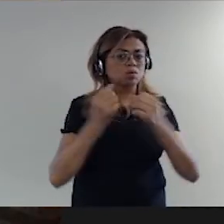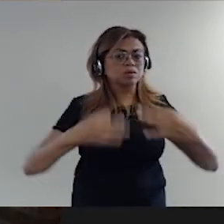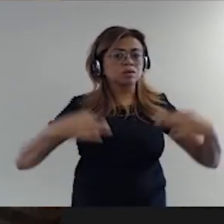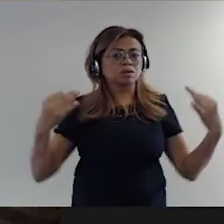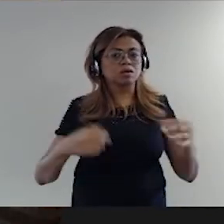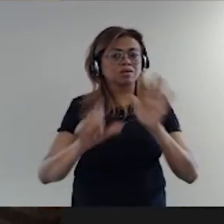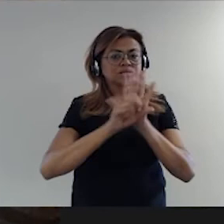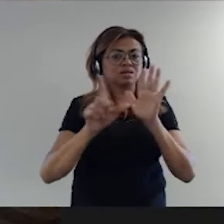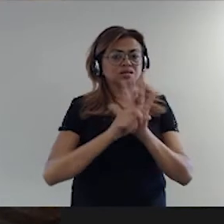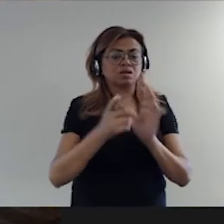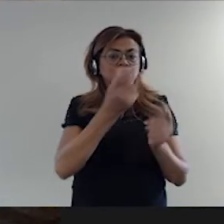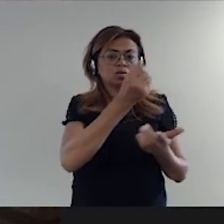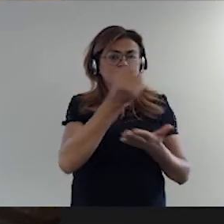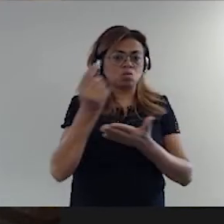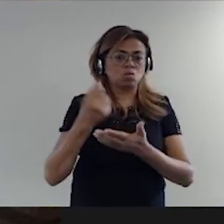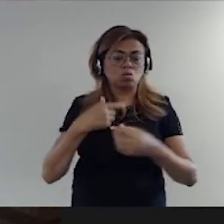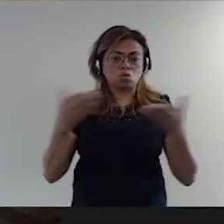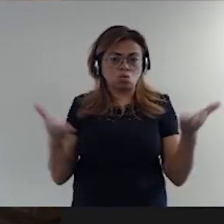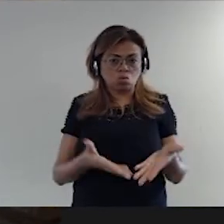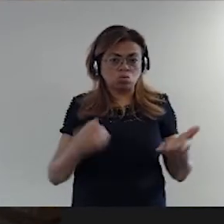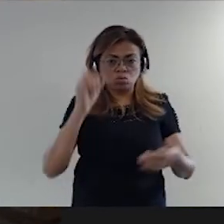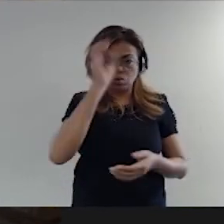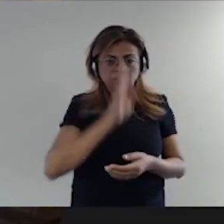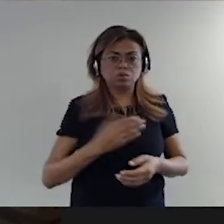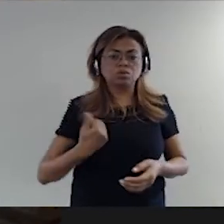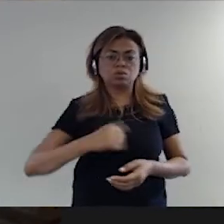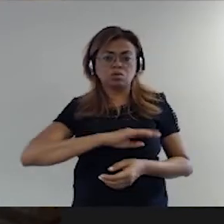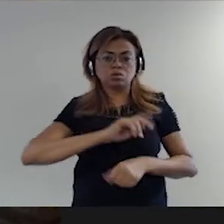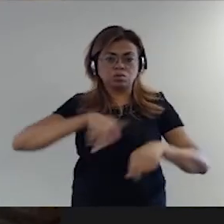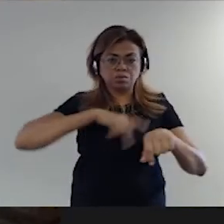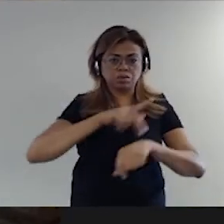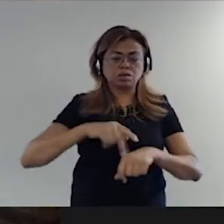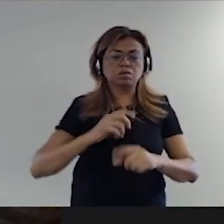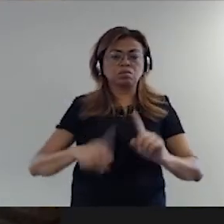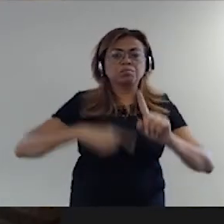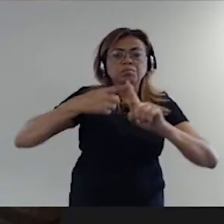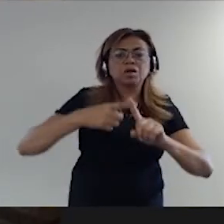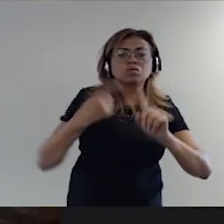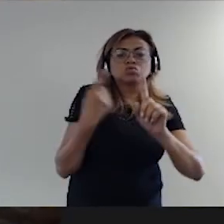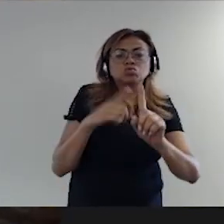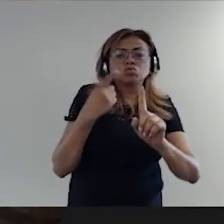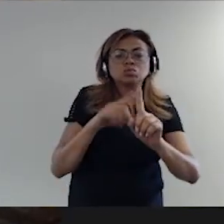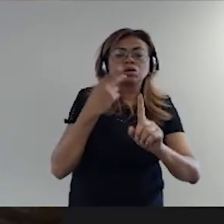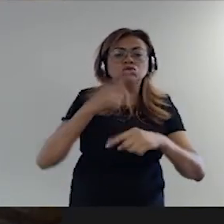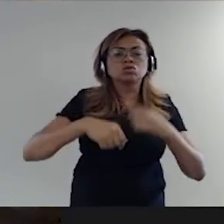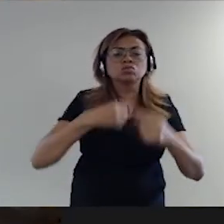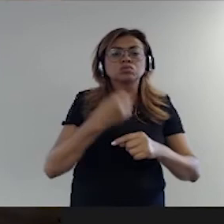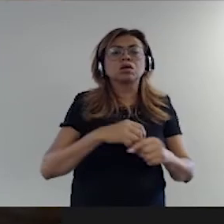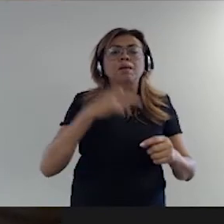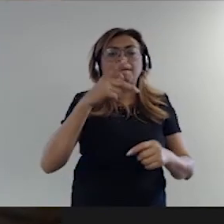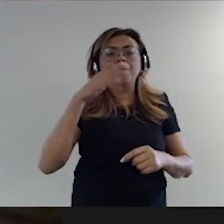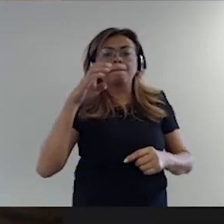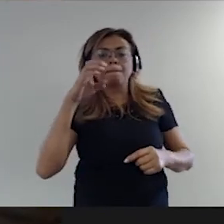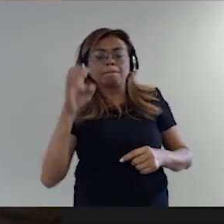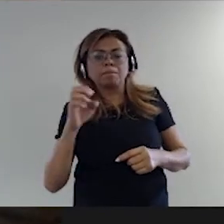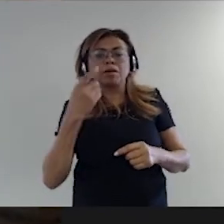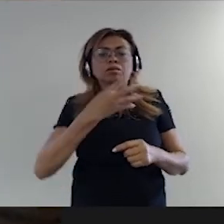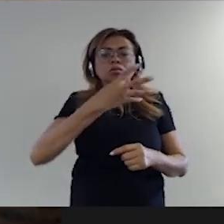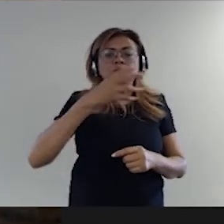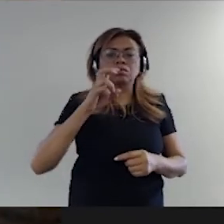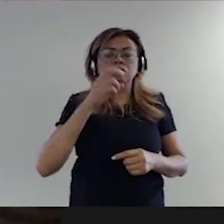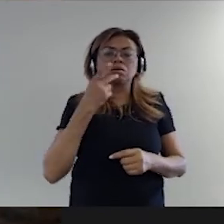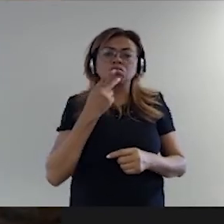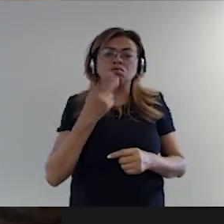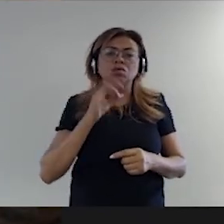legislação tributária do nosso país, mas os objetivos da PEC 45, que eu não vou colocar